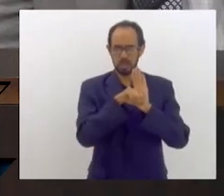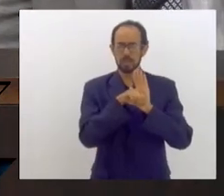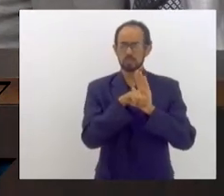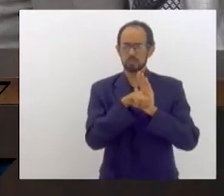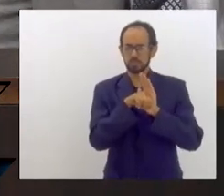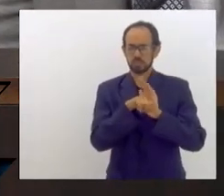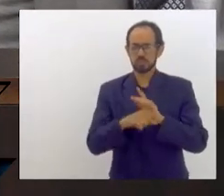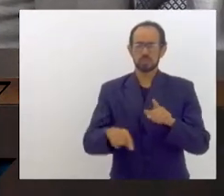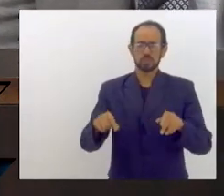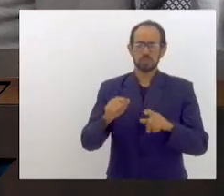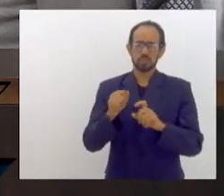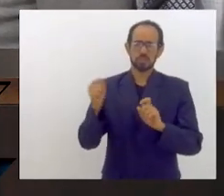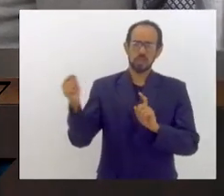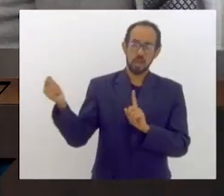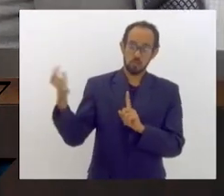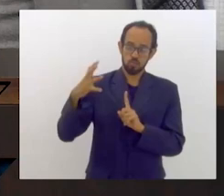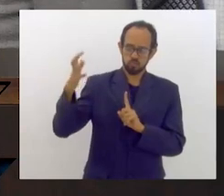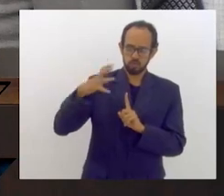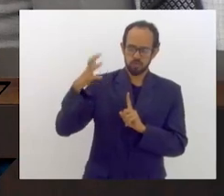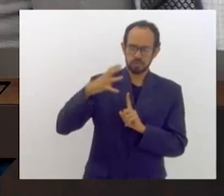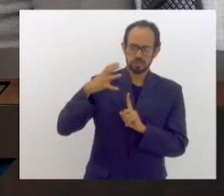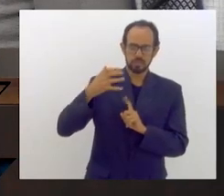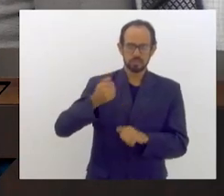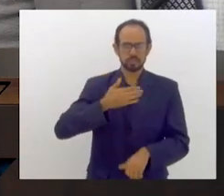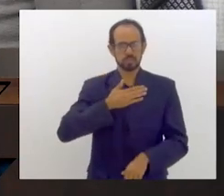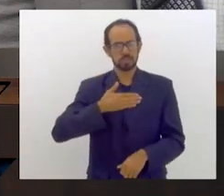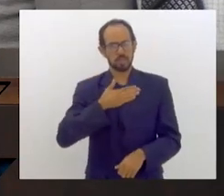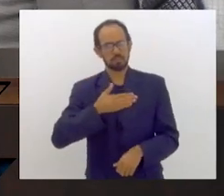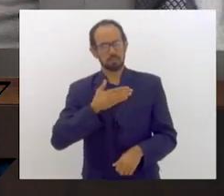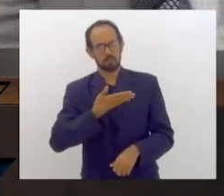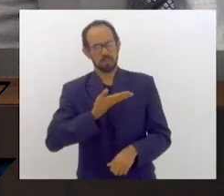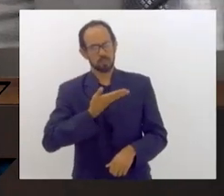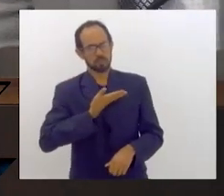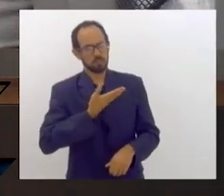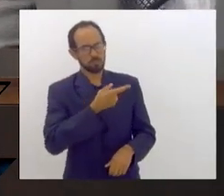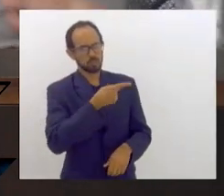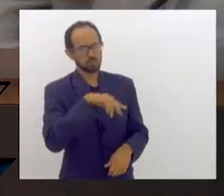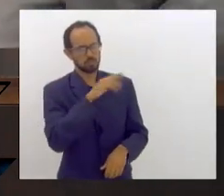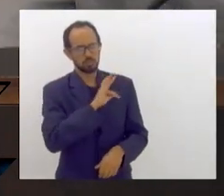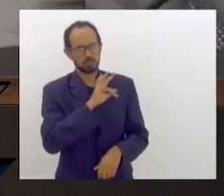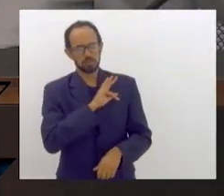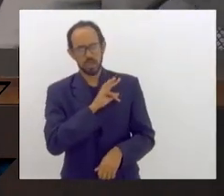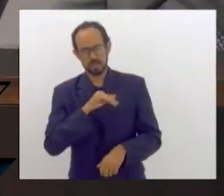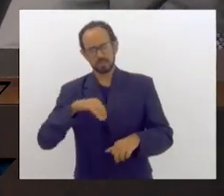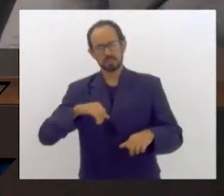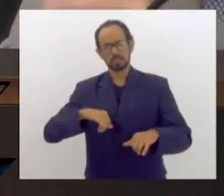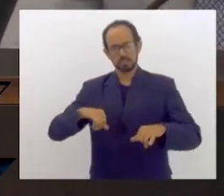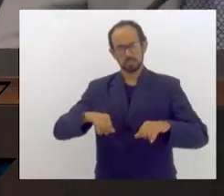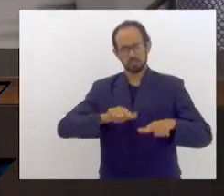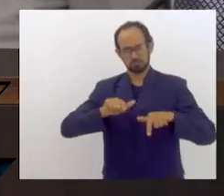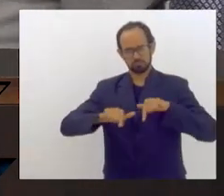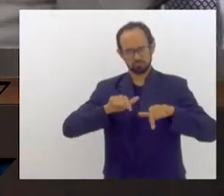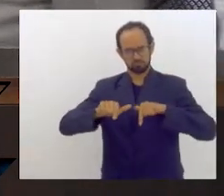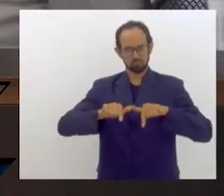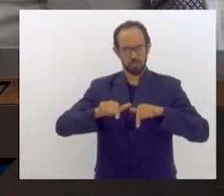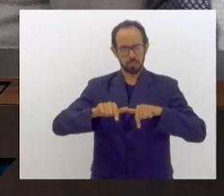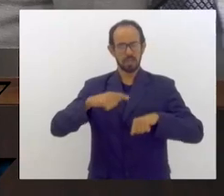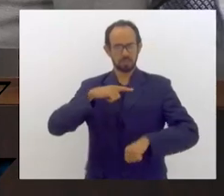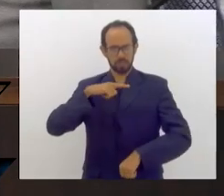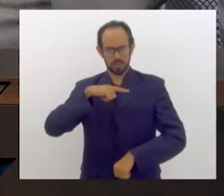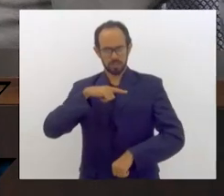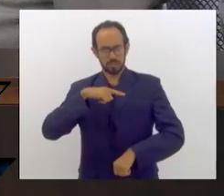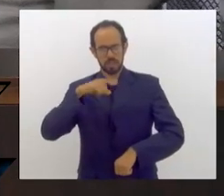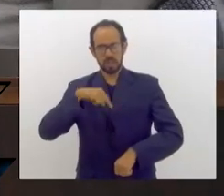exposição que esses nossos queridos policiais têm enfrentado. Então, é de suma importância, seria muito importante, eu acho que o